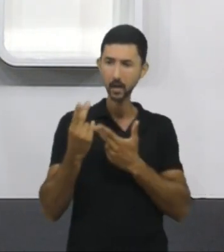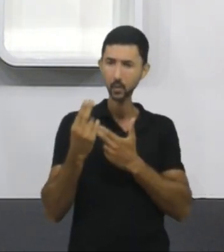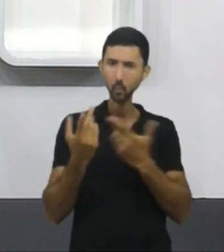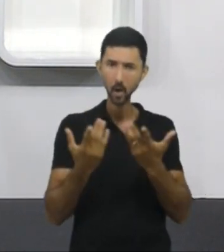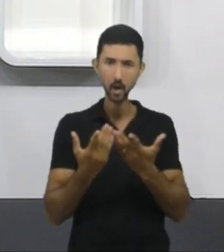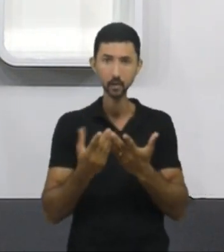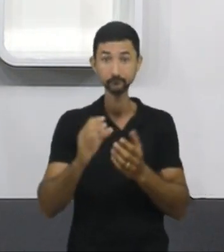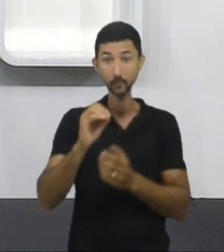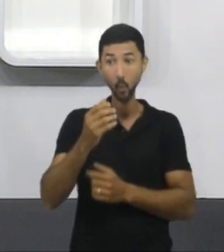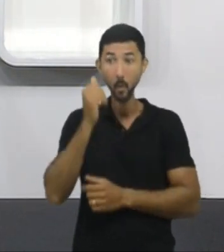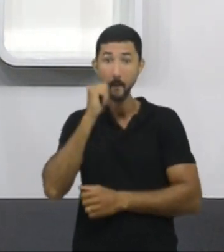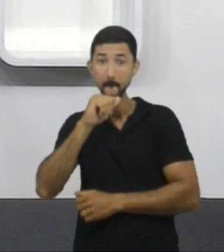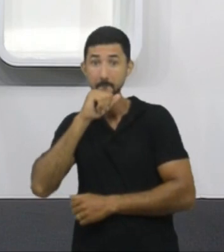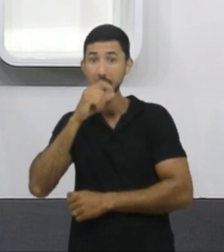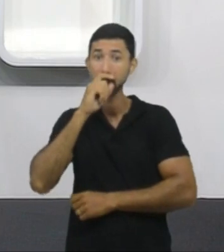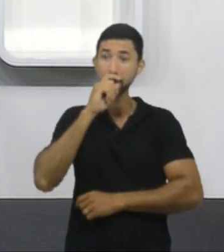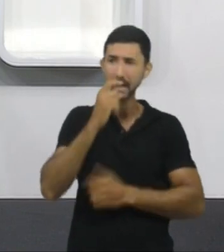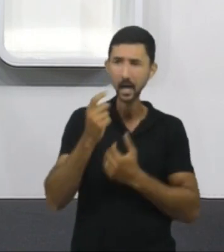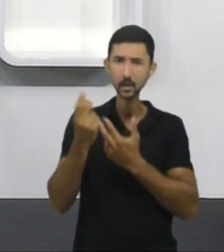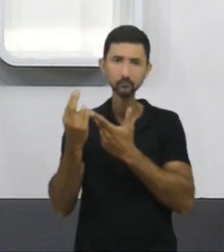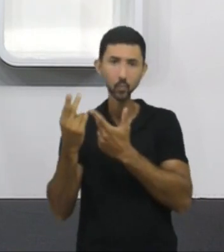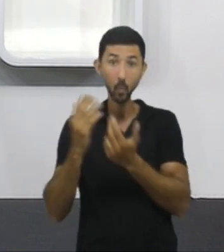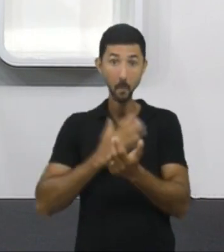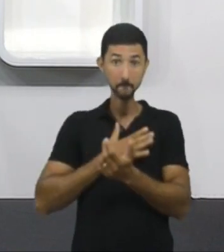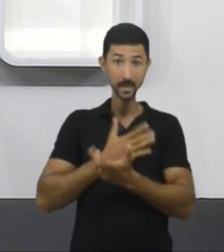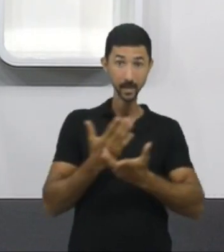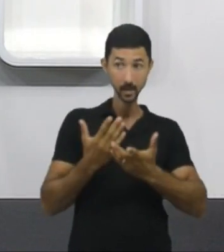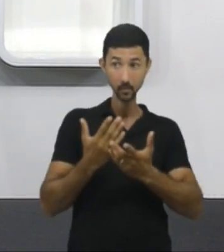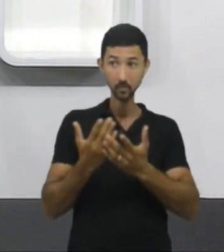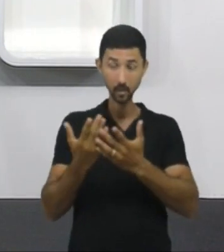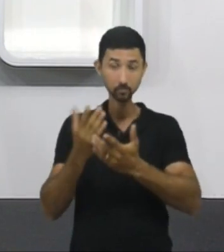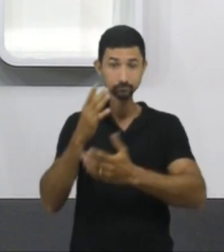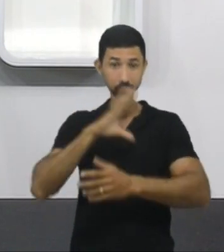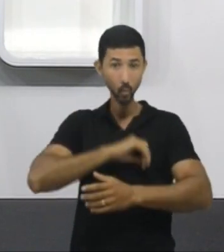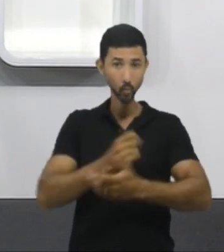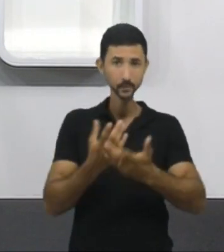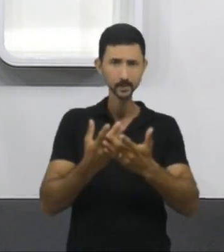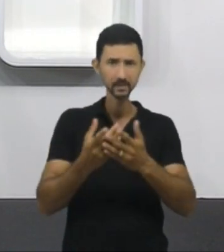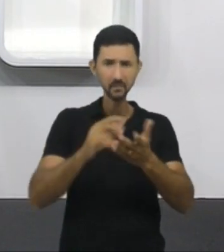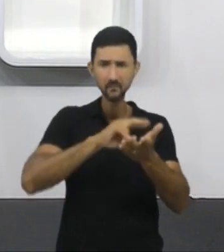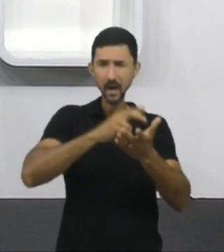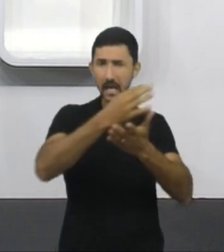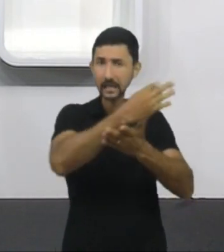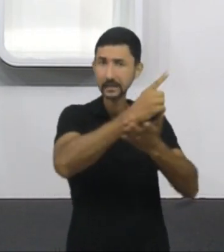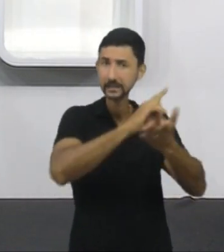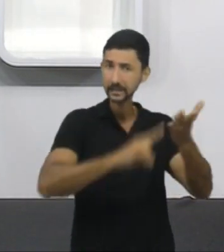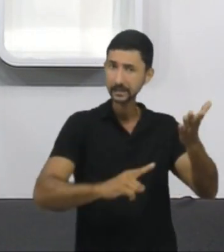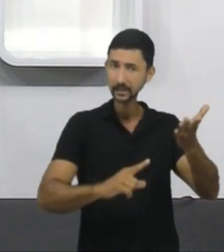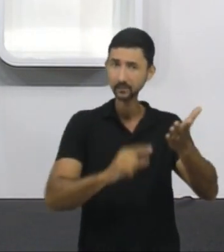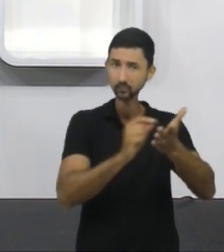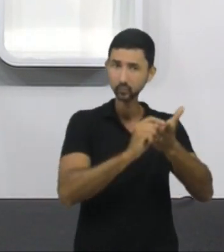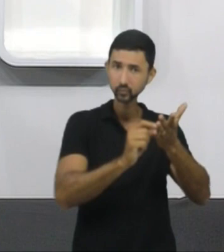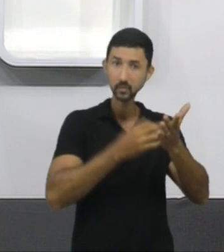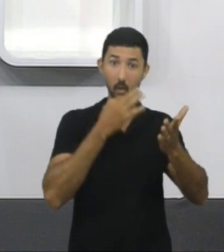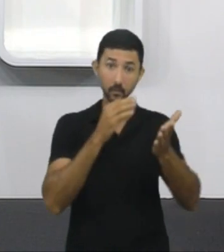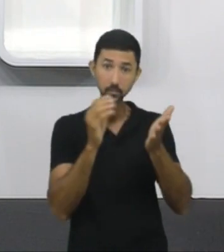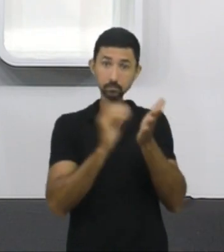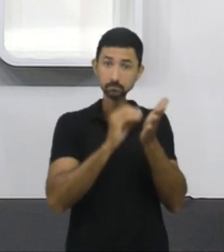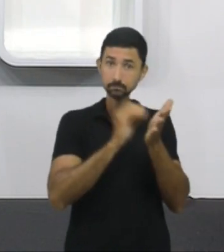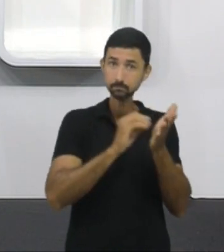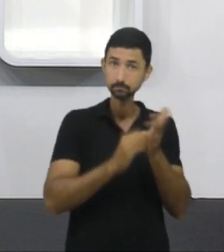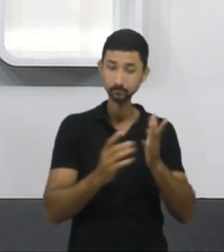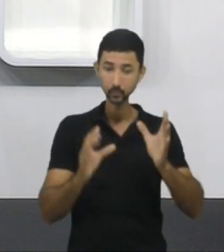com os meus pais e eu me identifiquei. Enfim, você pode fazer uma lista de argumentos para você juntar. Lembra que esses argumentos, eles vão